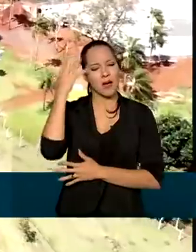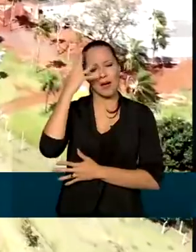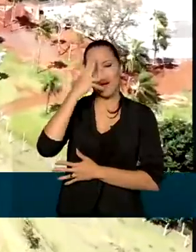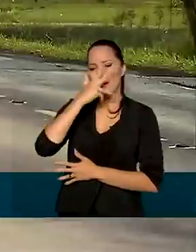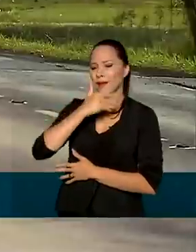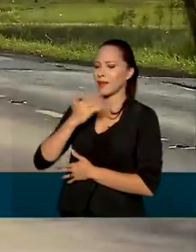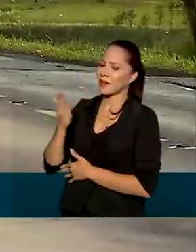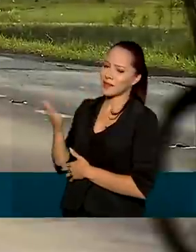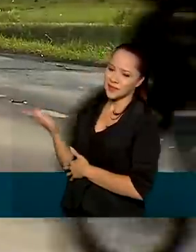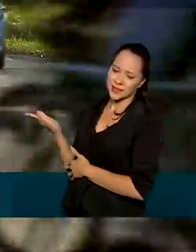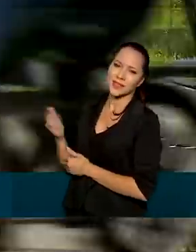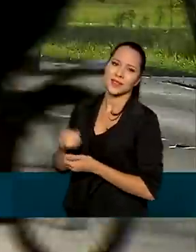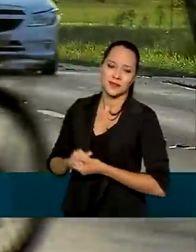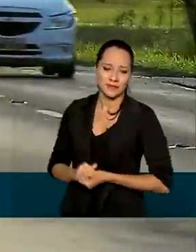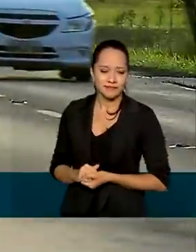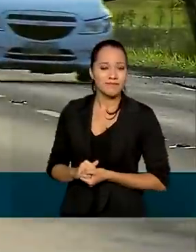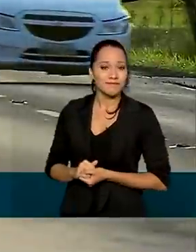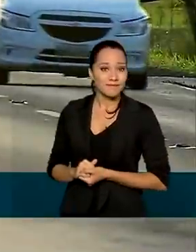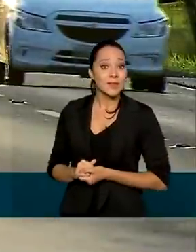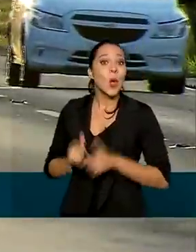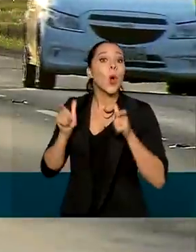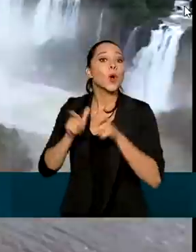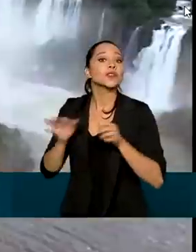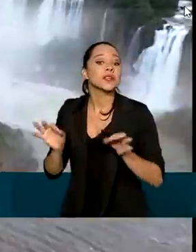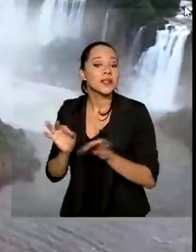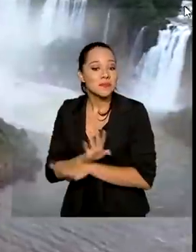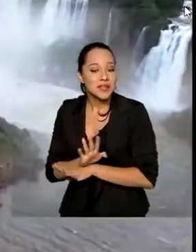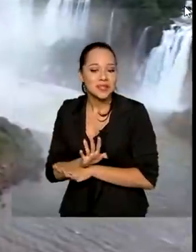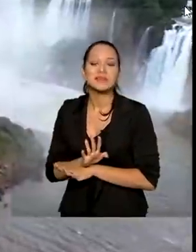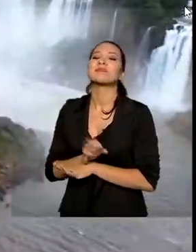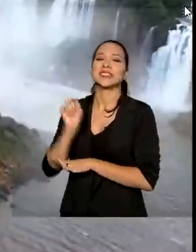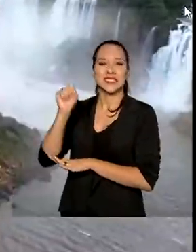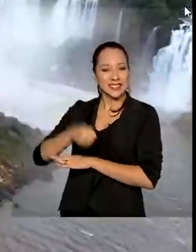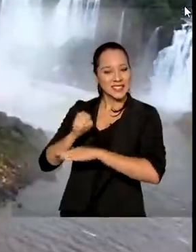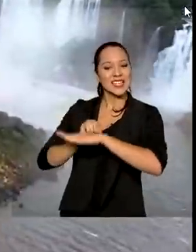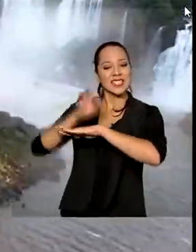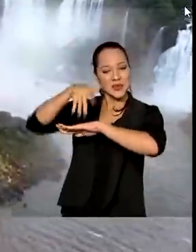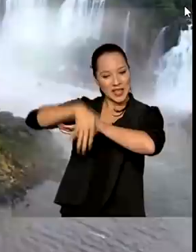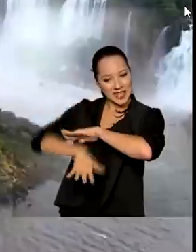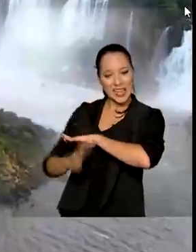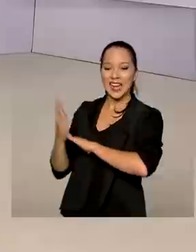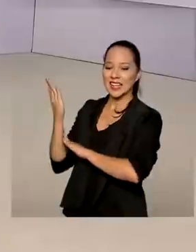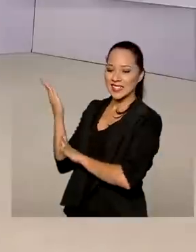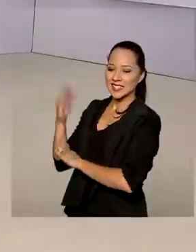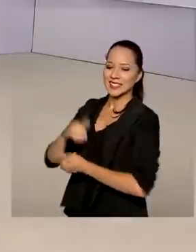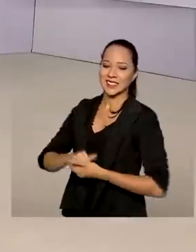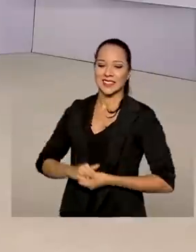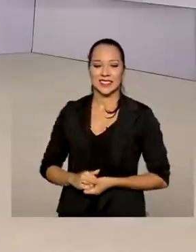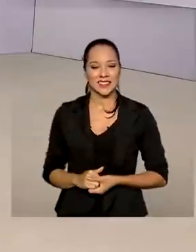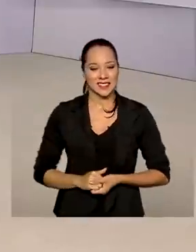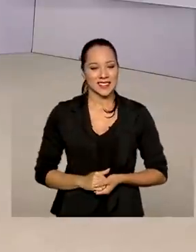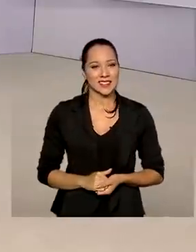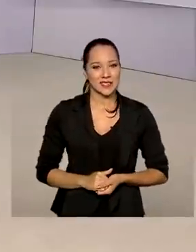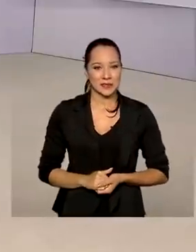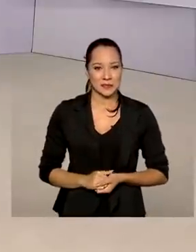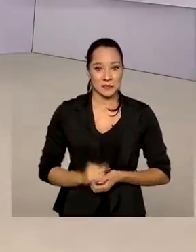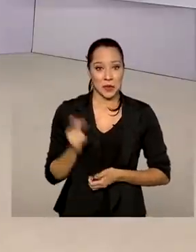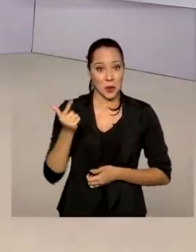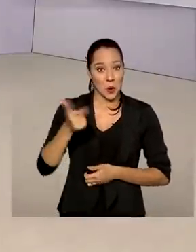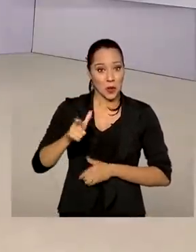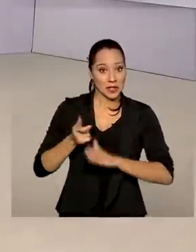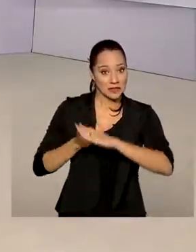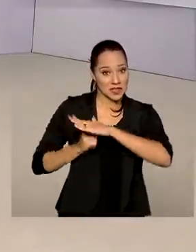dessa rodovia. Adivinha onde ela termina? Nas Cataratas do Iguaçu. Outro